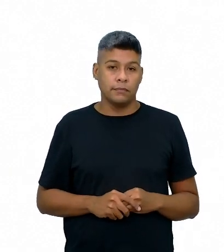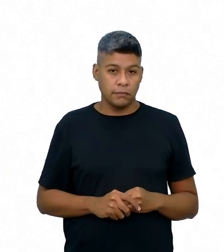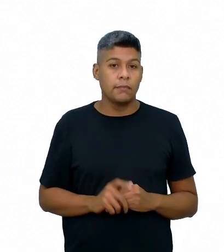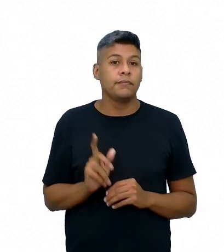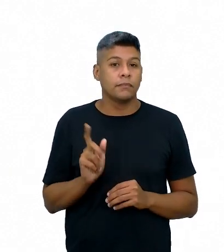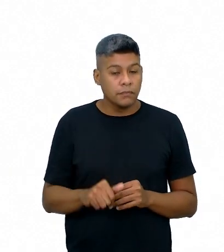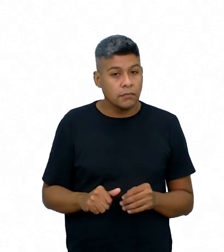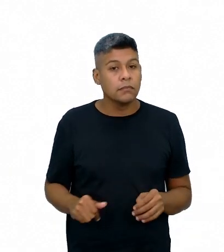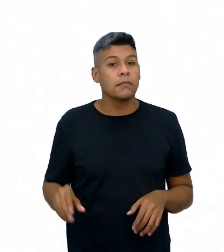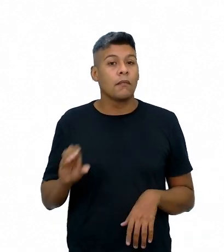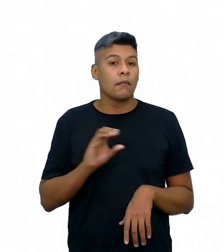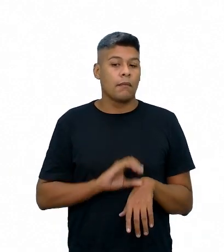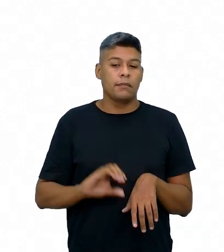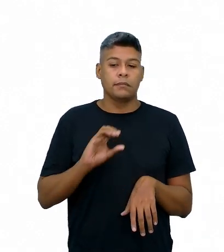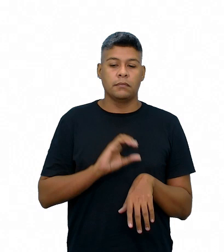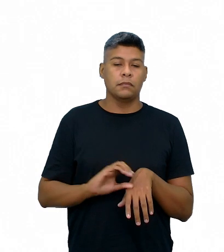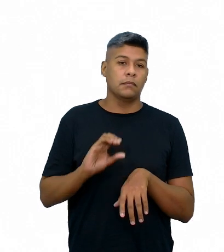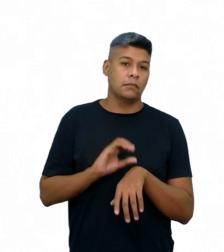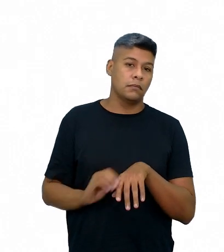a formação